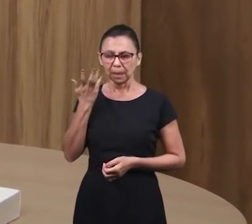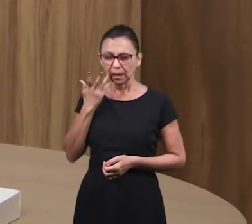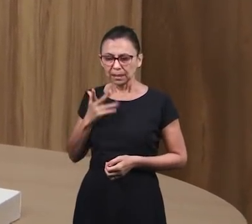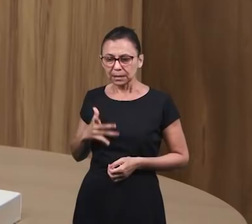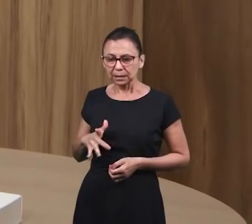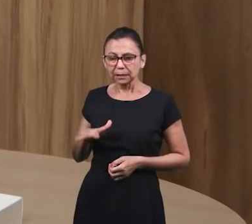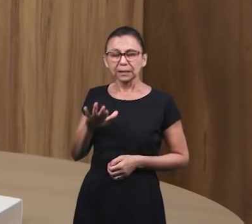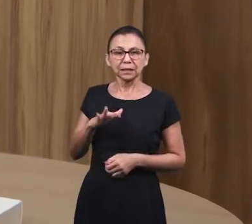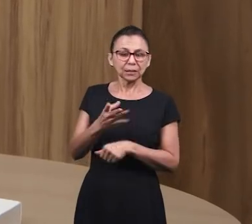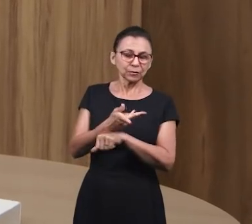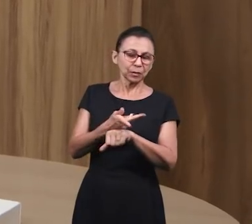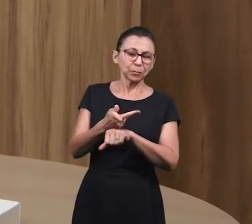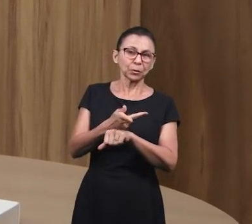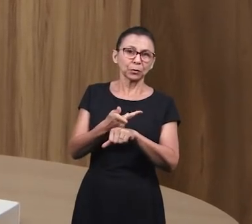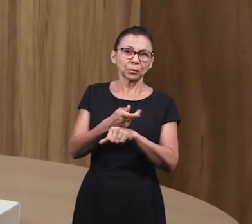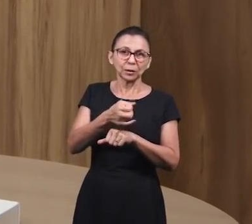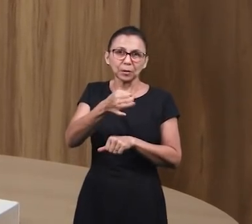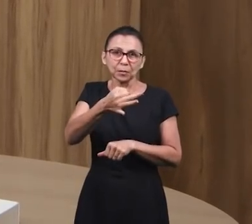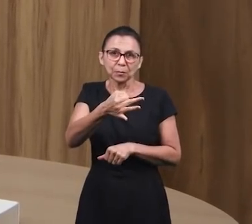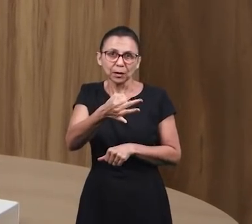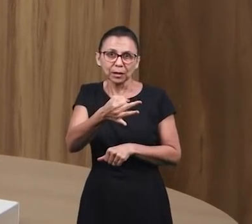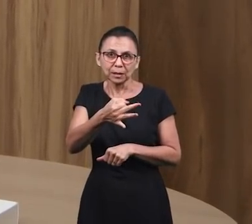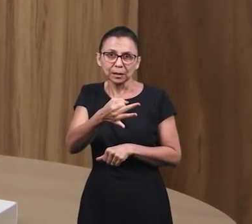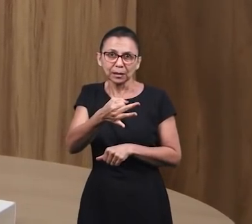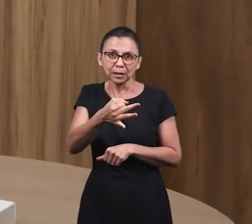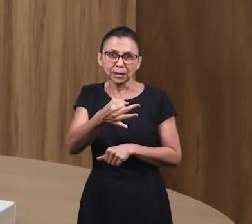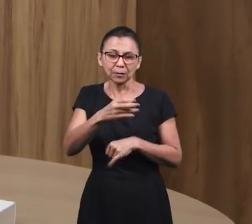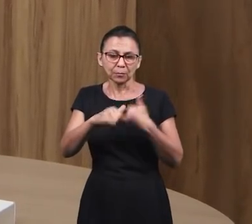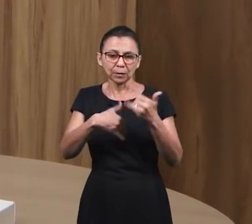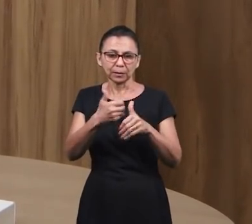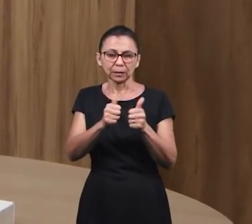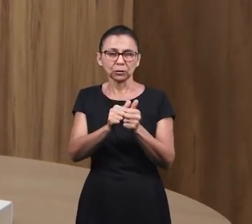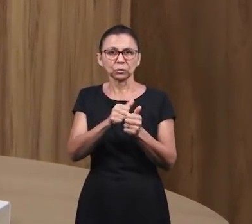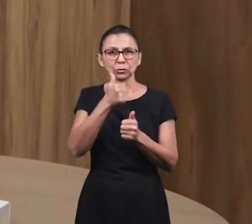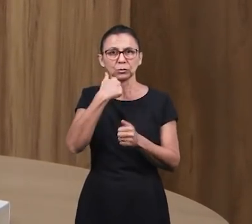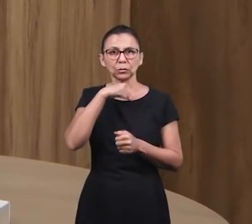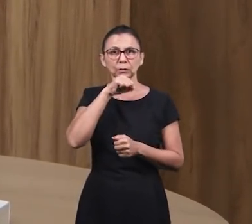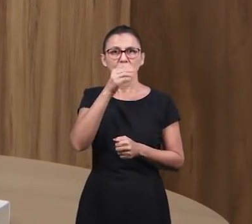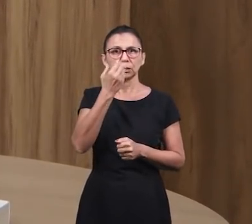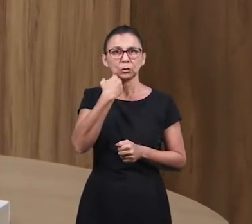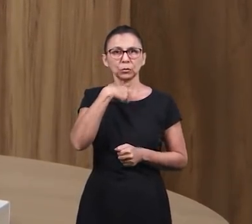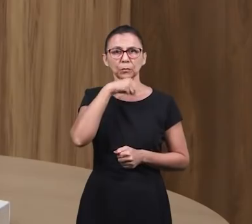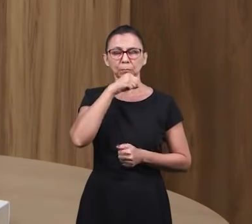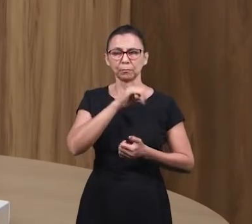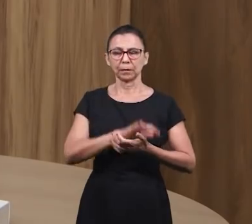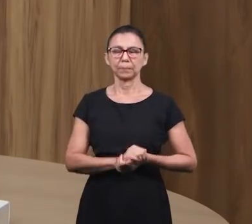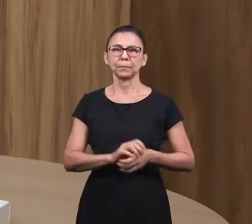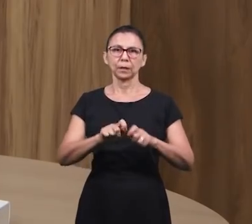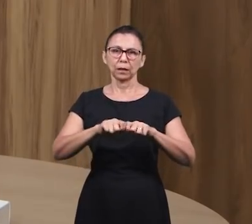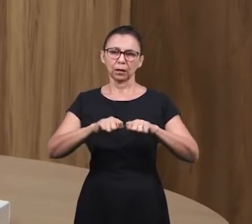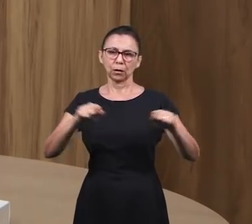as bolinhas para brincar junto com seus pais. Vamos tirar a corda,